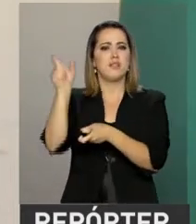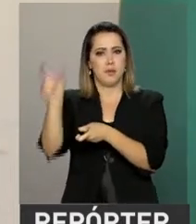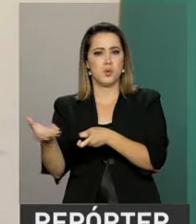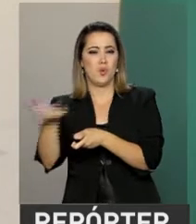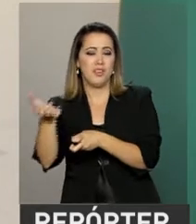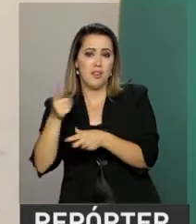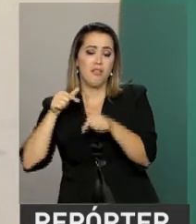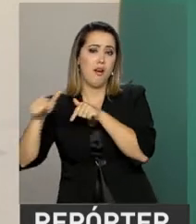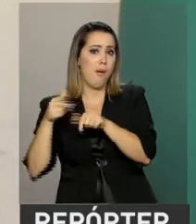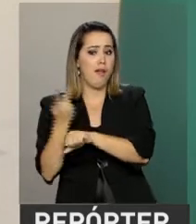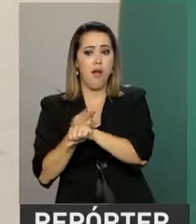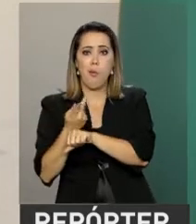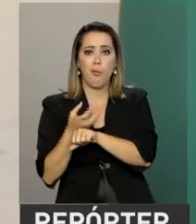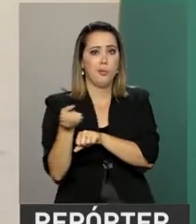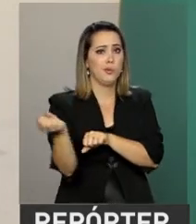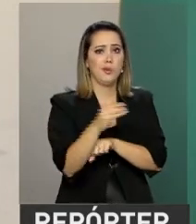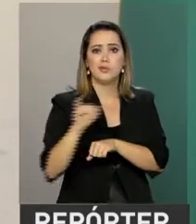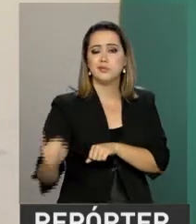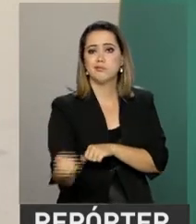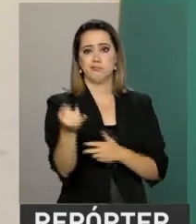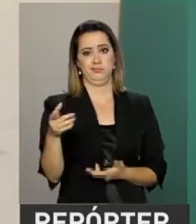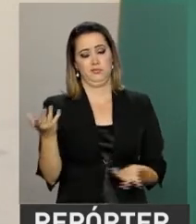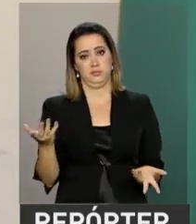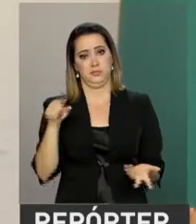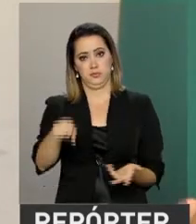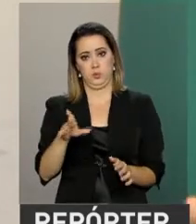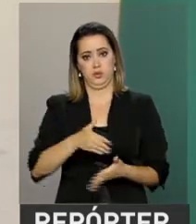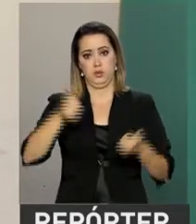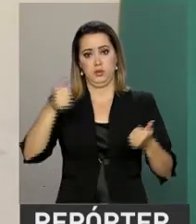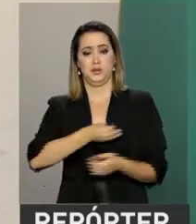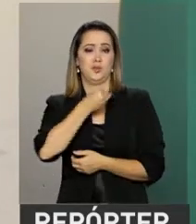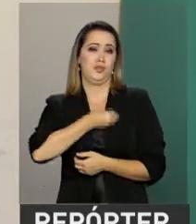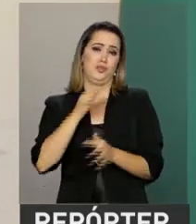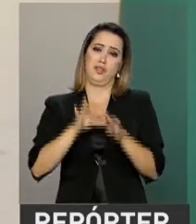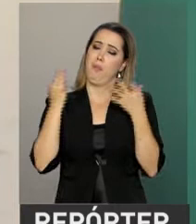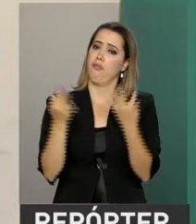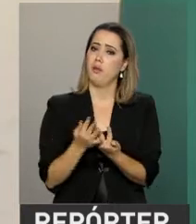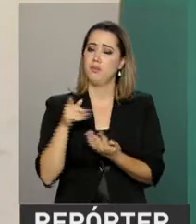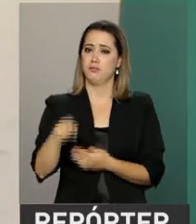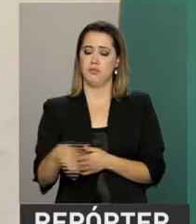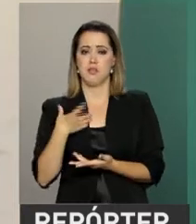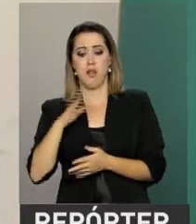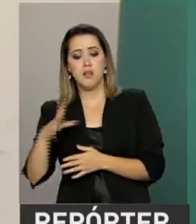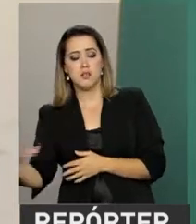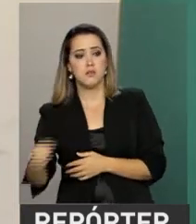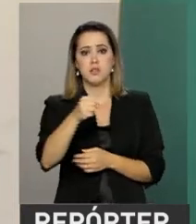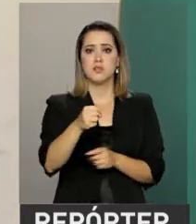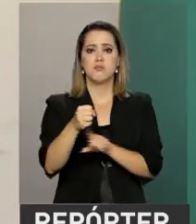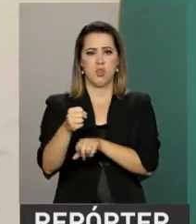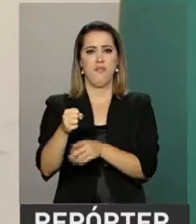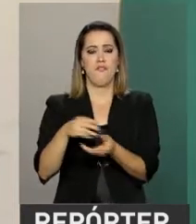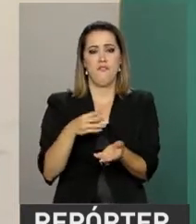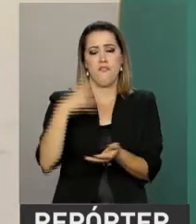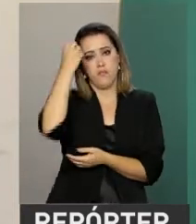os trabalhadores eles estão buscando novas oportunidades, entendeu? Uma melhor condição para a família, e por isso que eles se sujeitam a condições